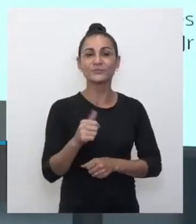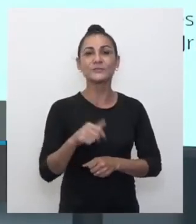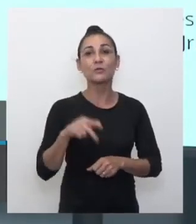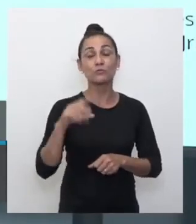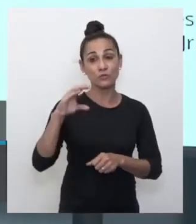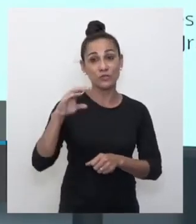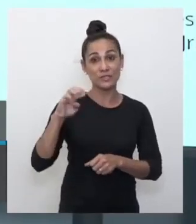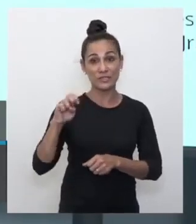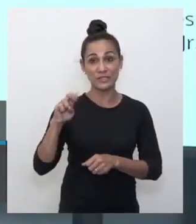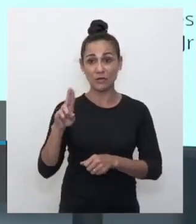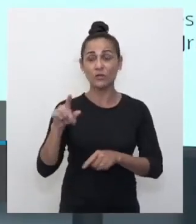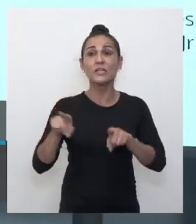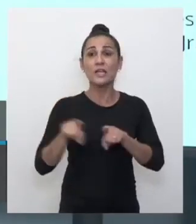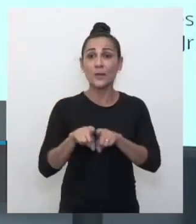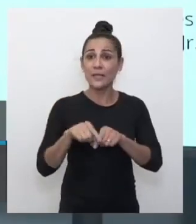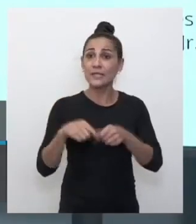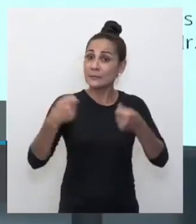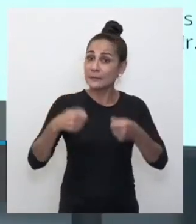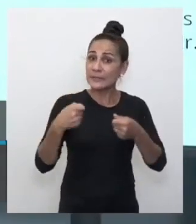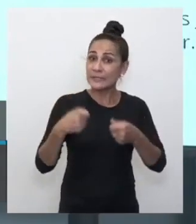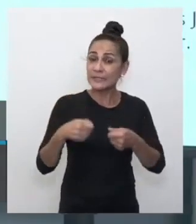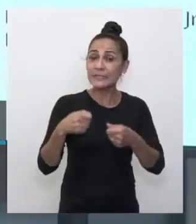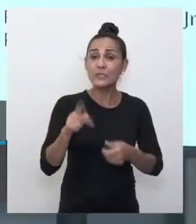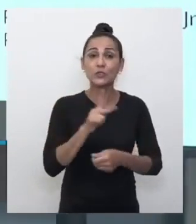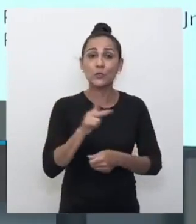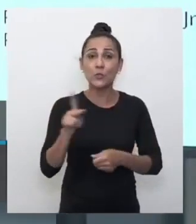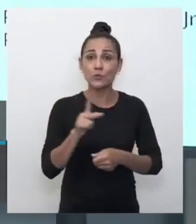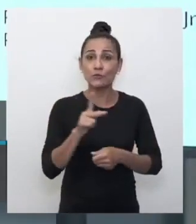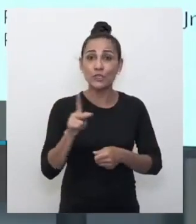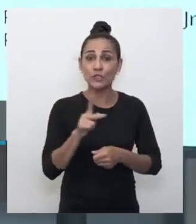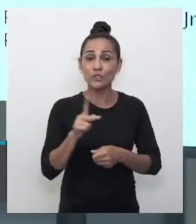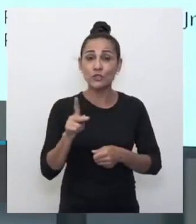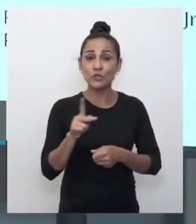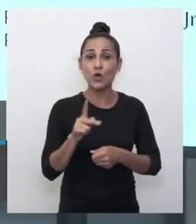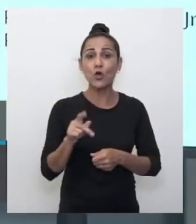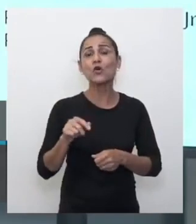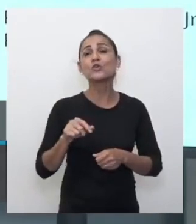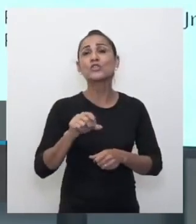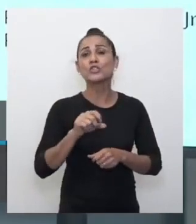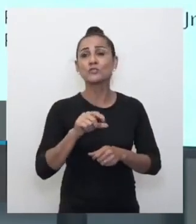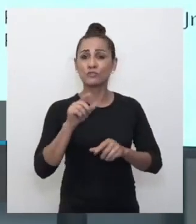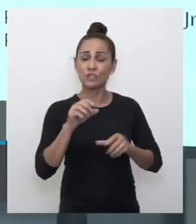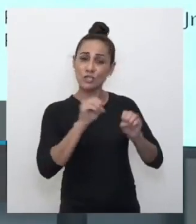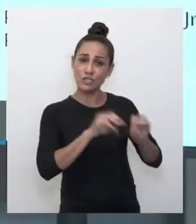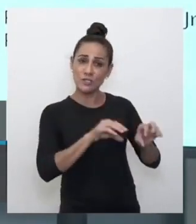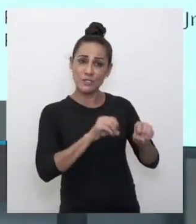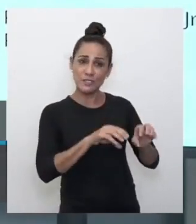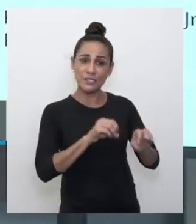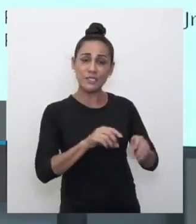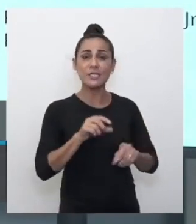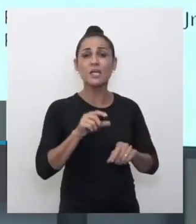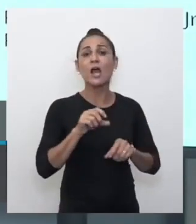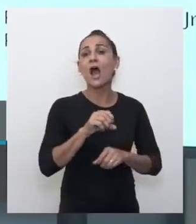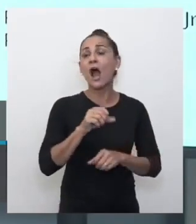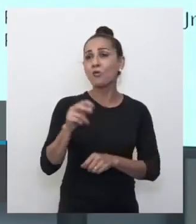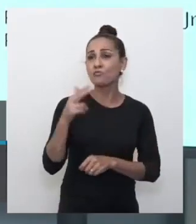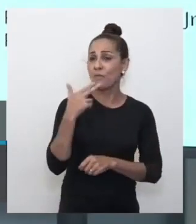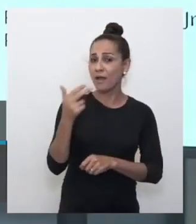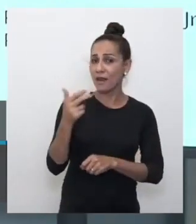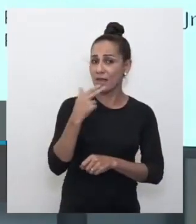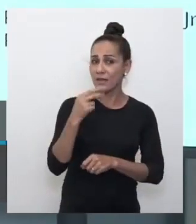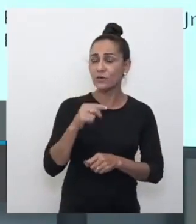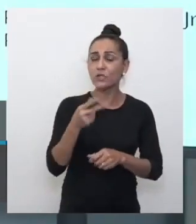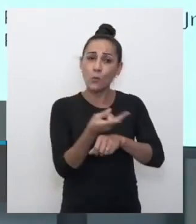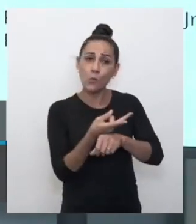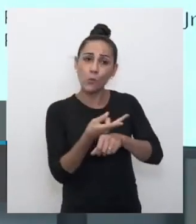estão precisando de professor de idiomas. Então, se você leciona alguns desses idiomas aí que a gente mencionou, procura a